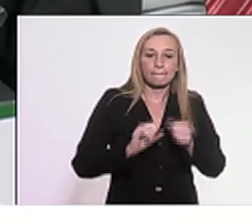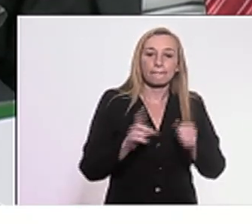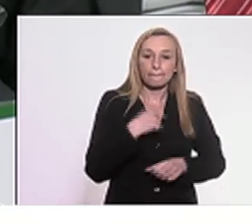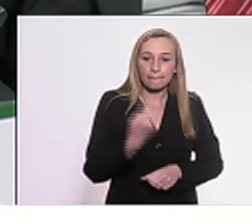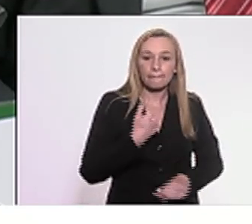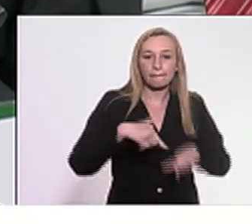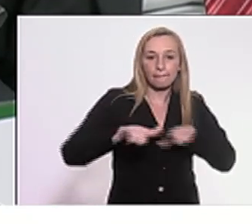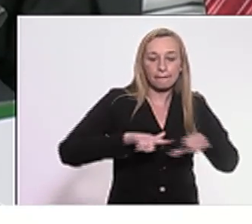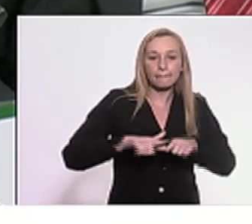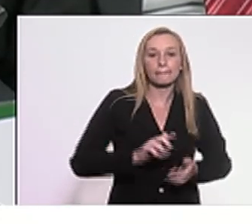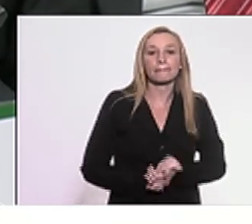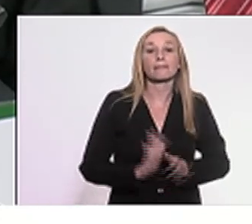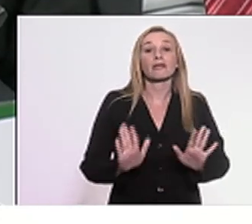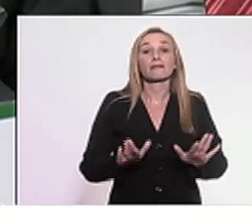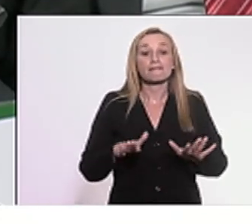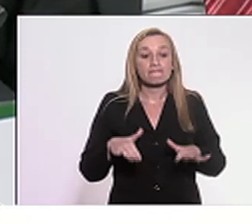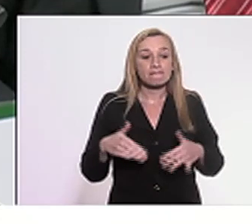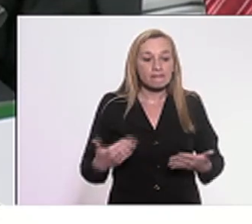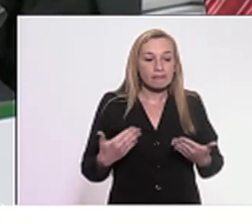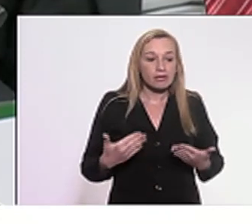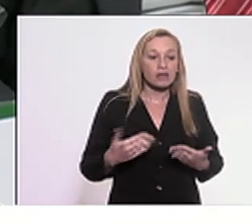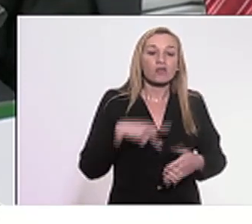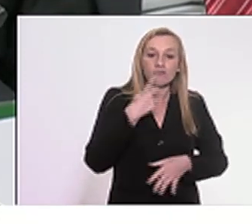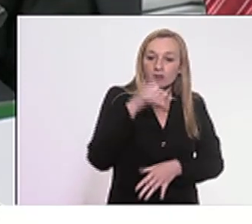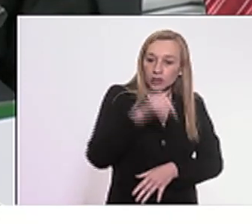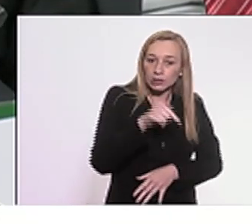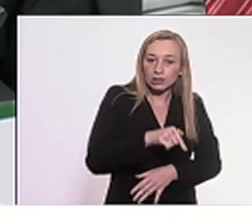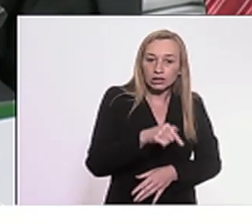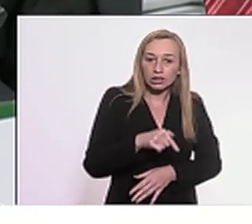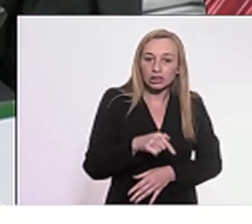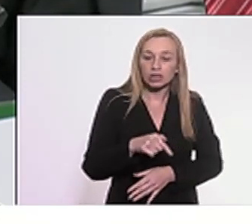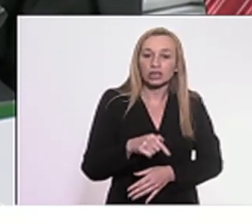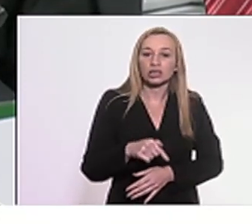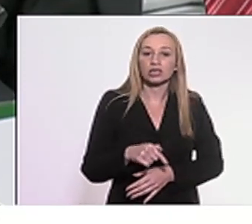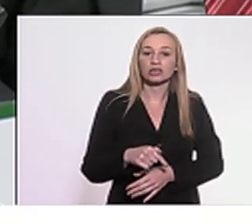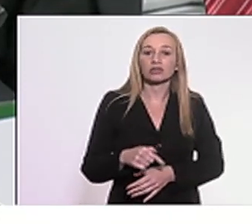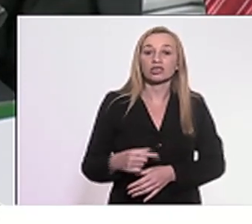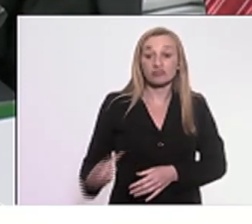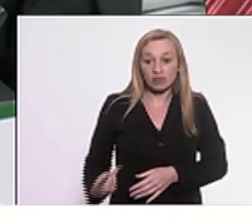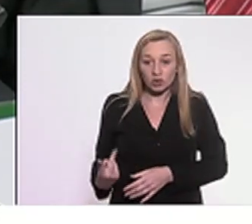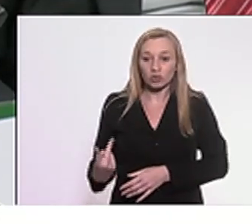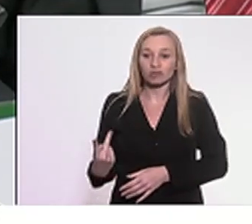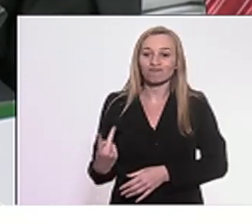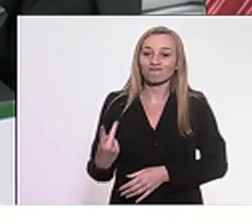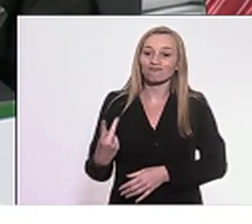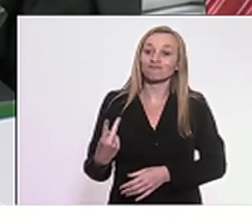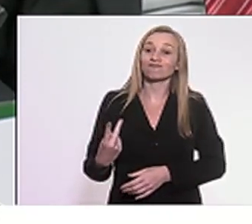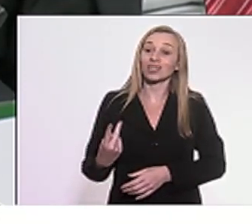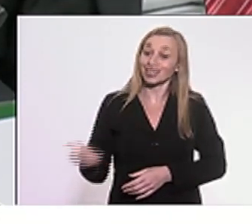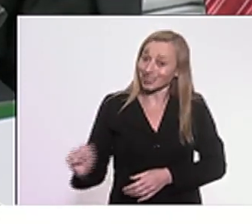cidadania. Então, mas reforço aqui que esse preço está sendo muito caro